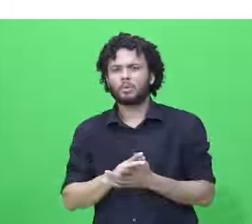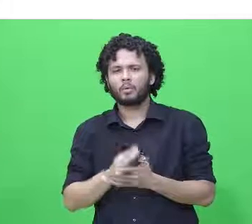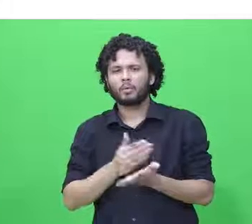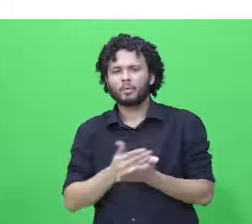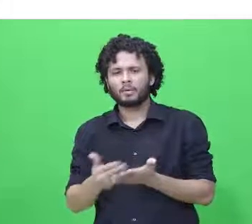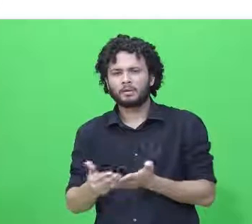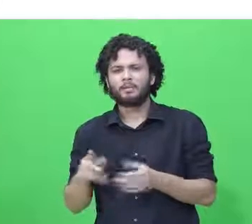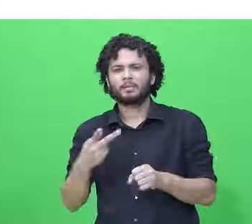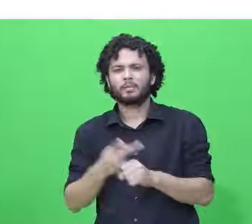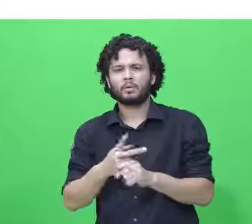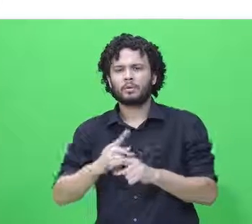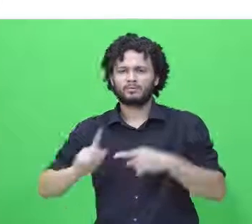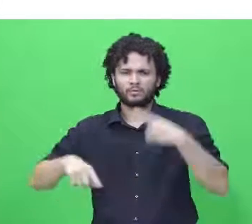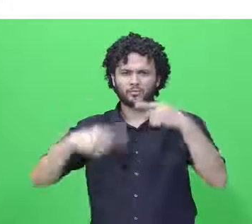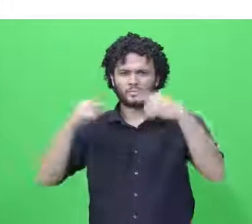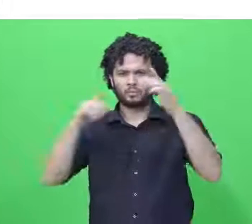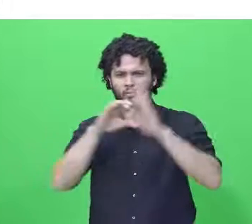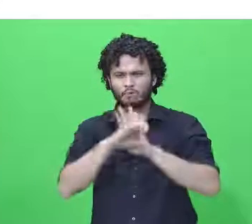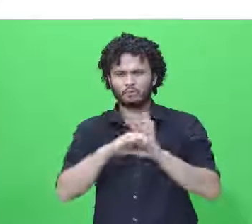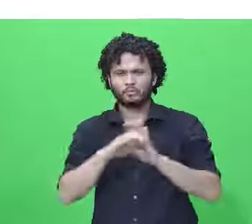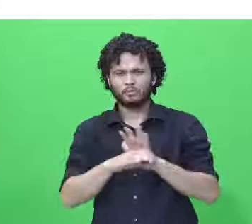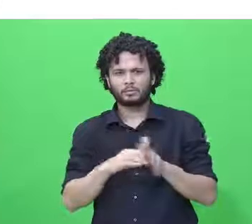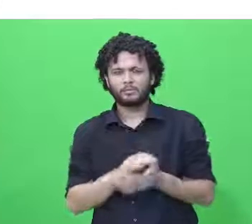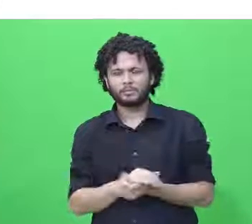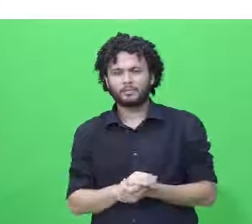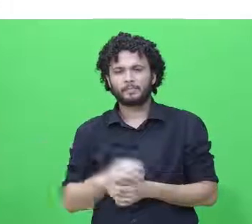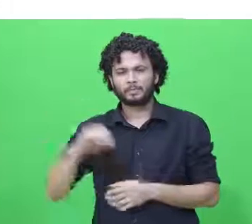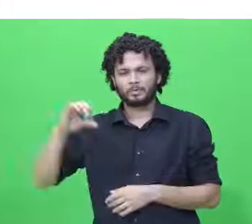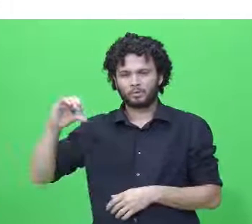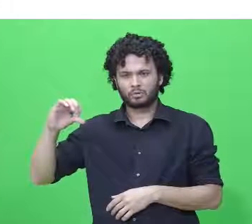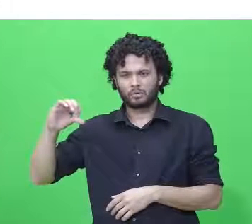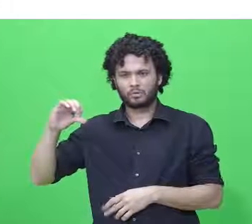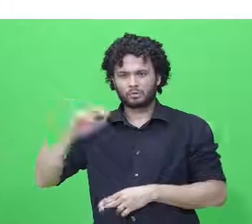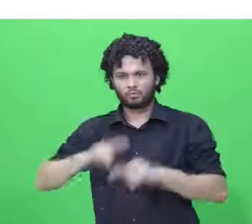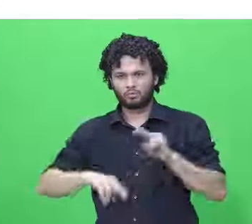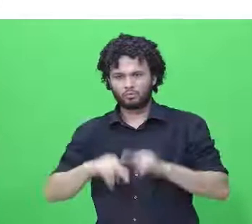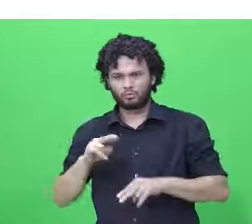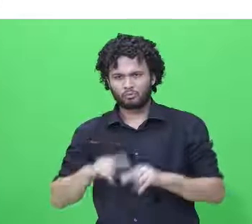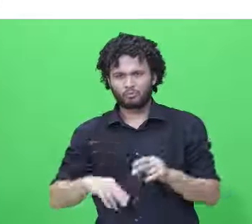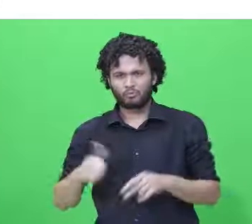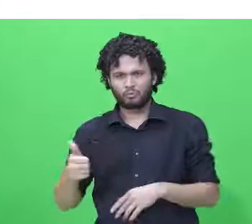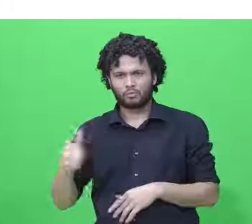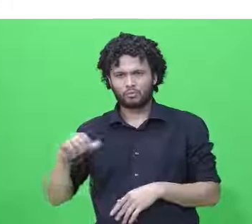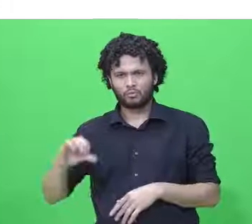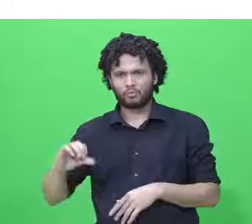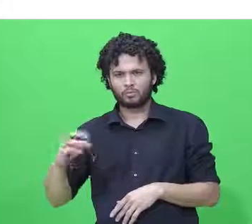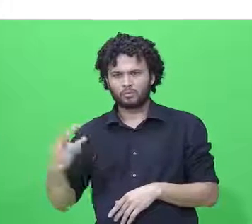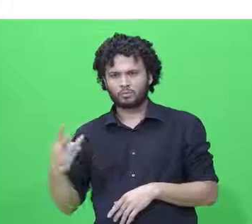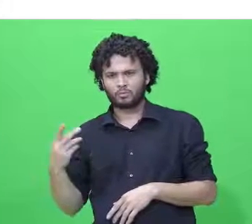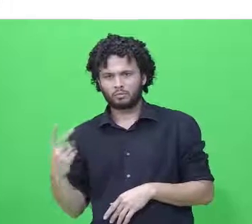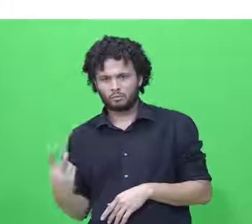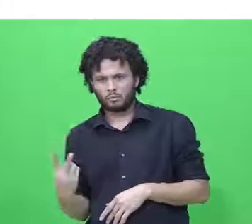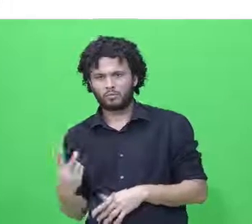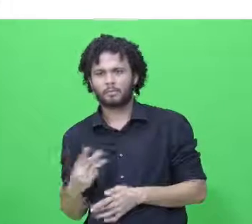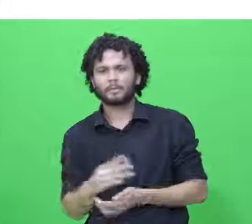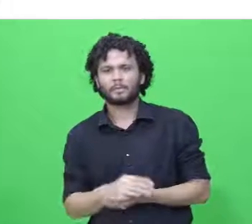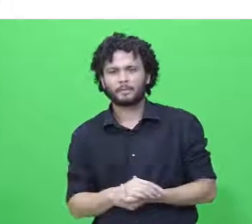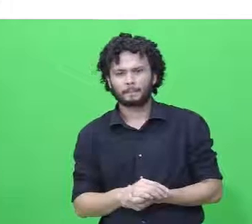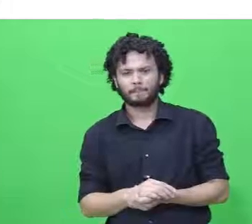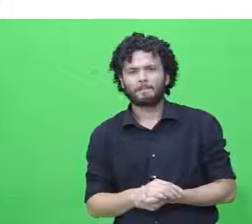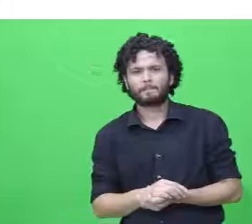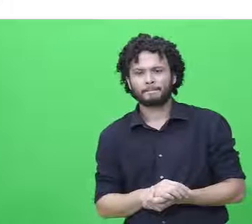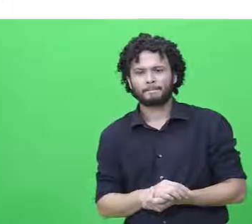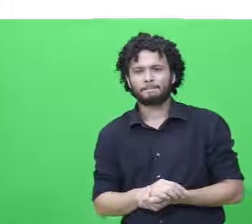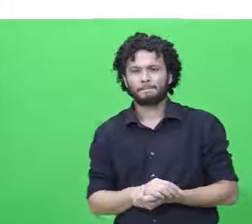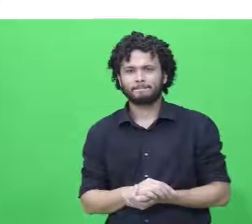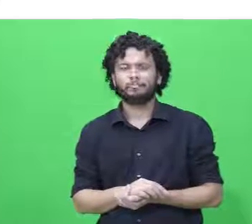com essa Revolução Constitucionalista. Em 9 de julho de 1932, explode essa Revolução Constitucionalista, que exigia